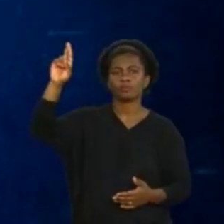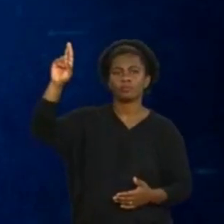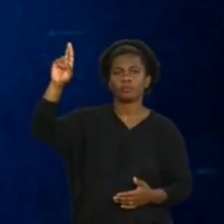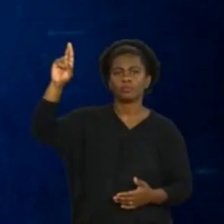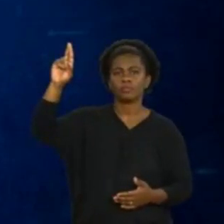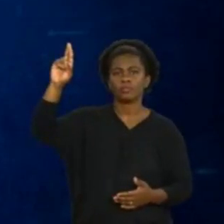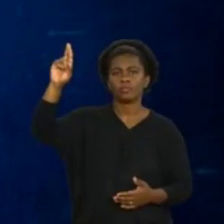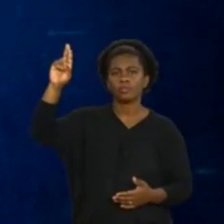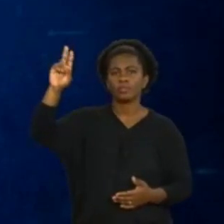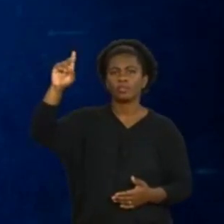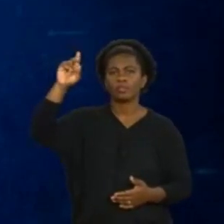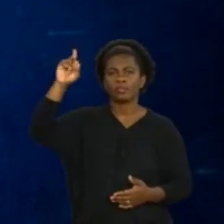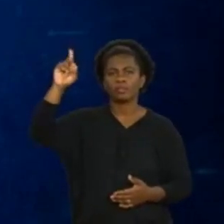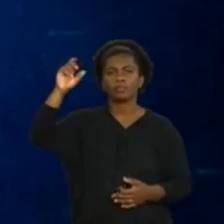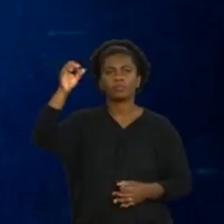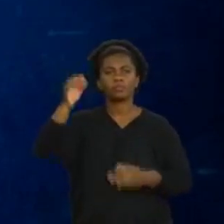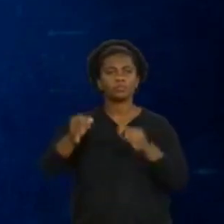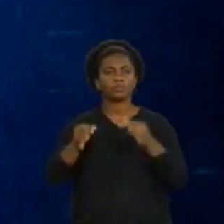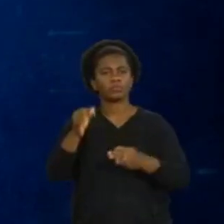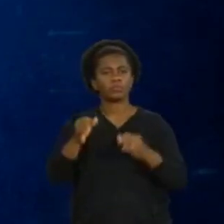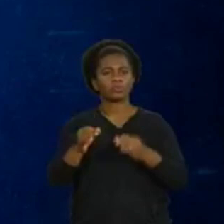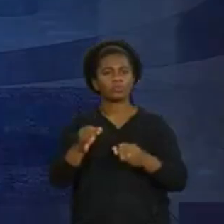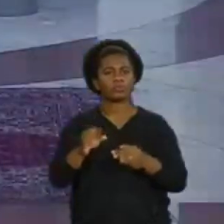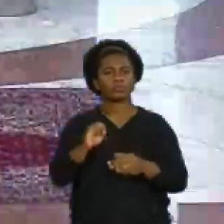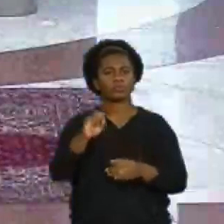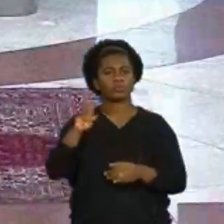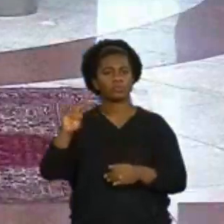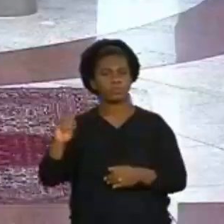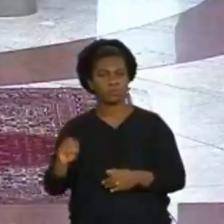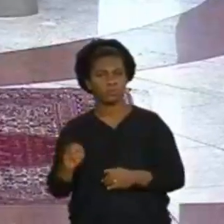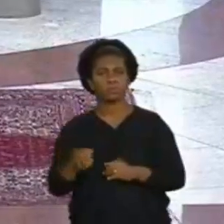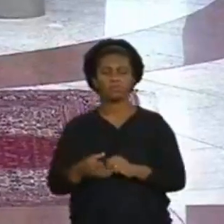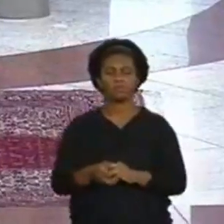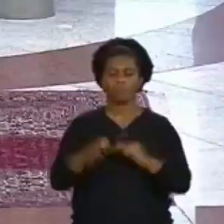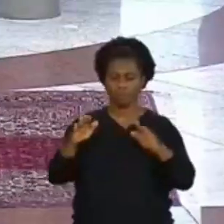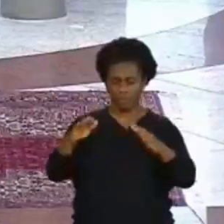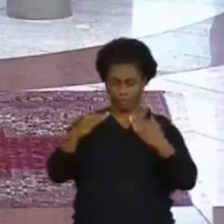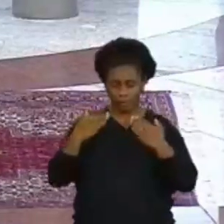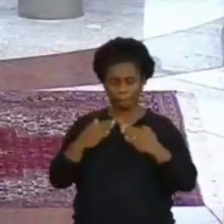por justiça. Olha para mim, por favor.